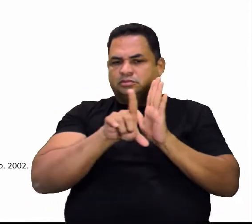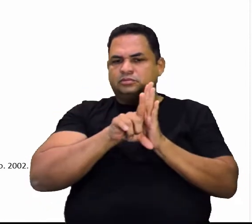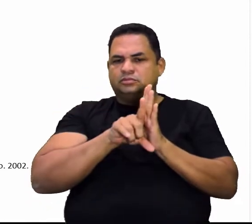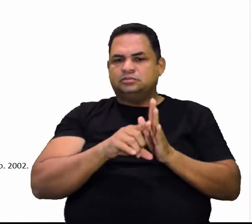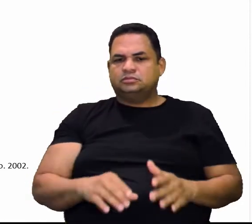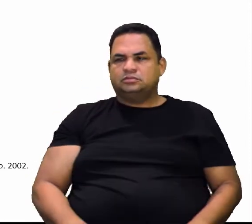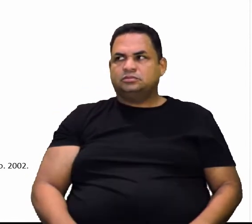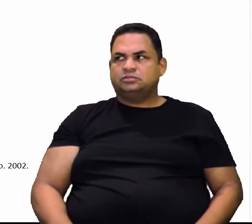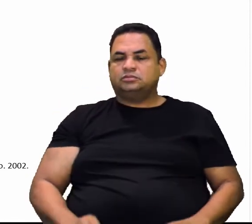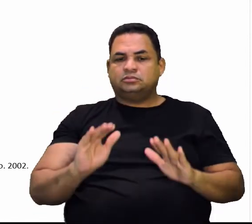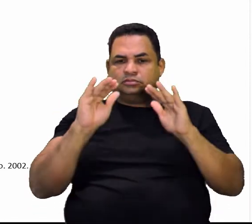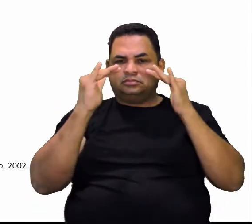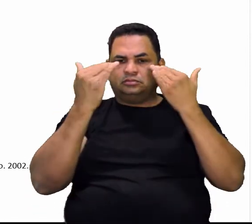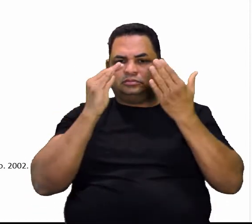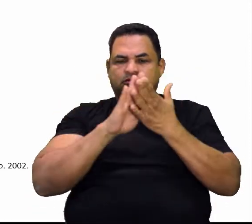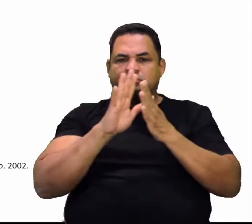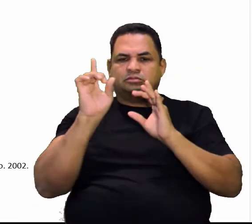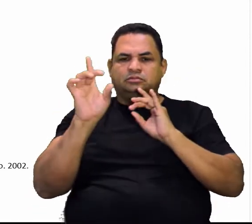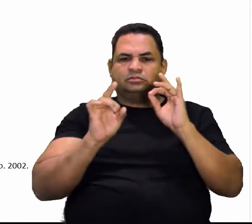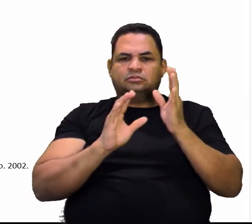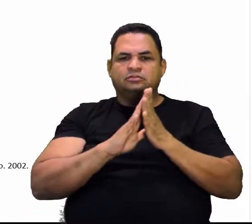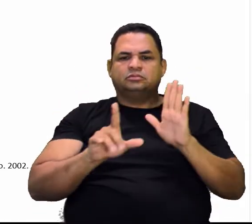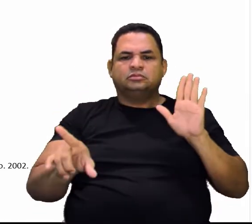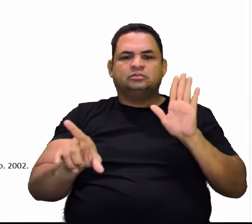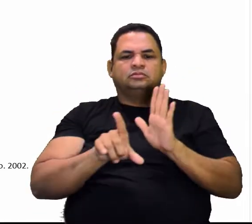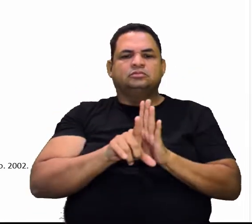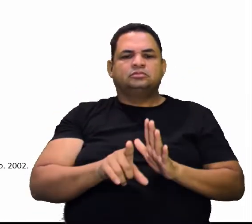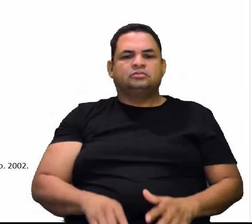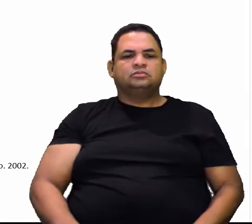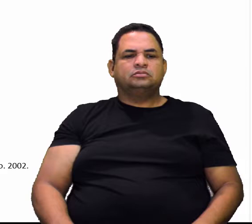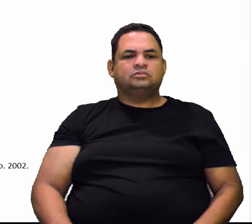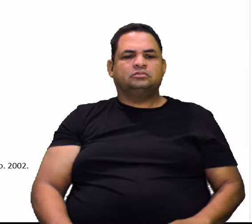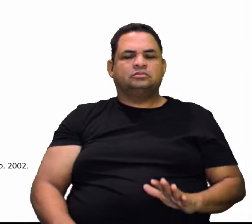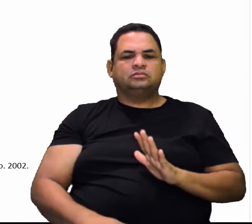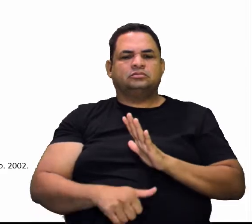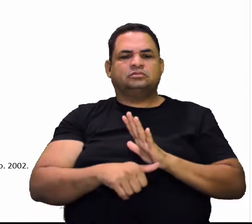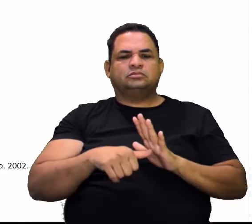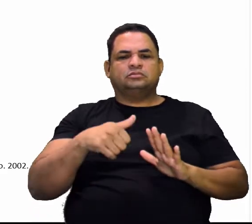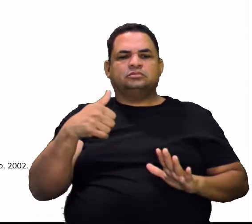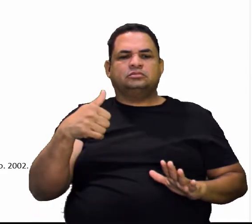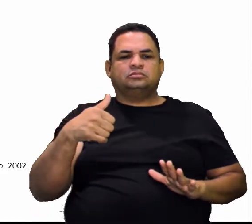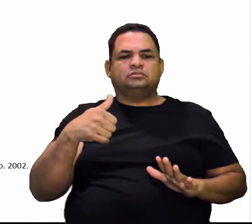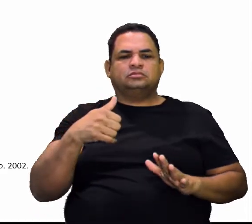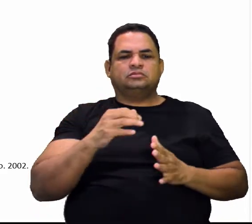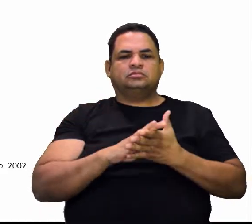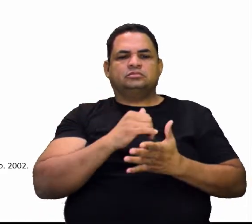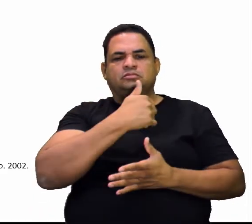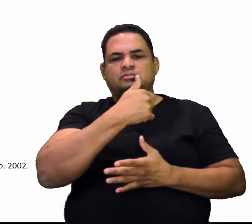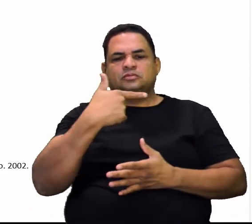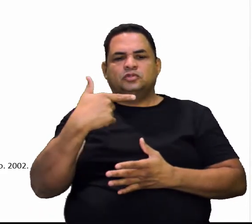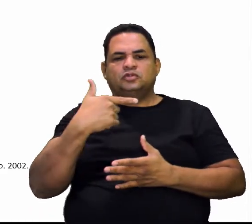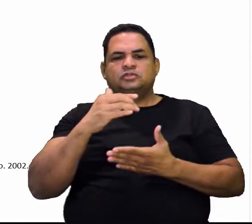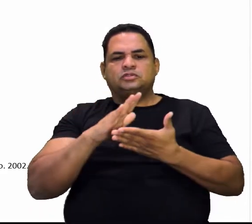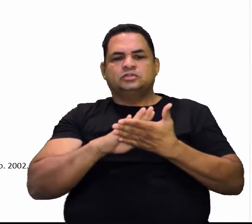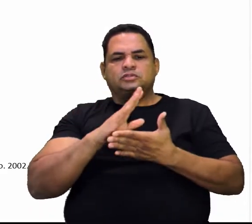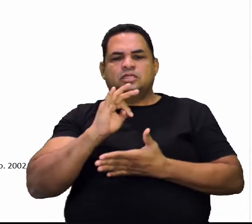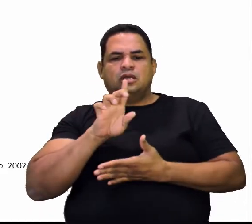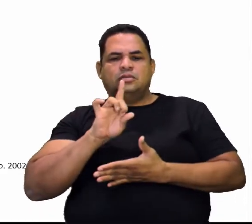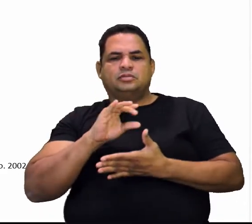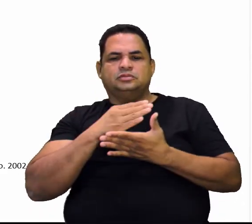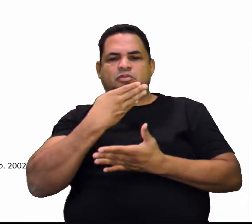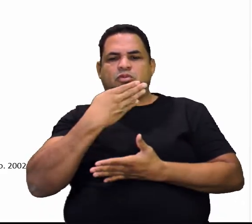Eu quero que você fique atento ao que fala cada uma dessas leis. Primeiramente, as leis das 12 tábuas,